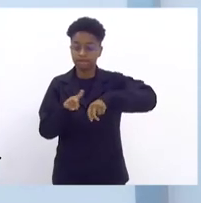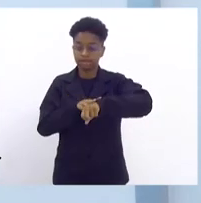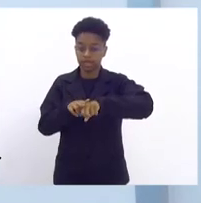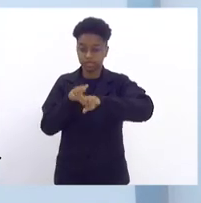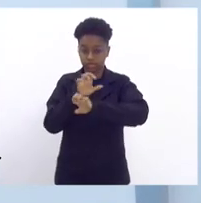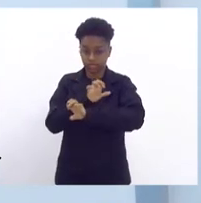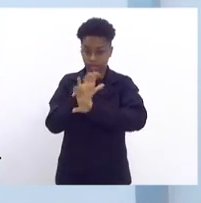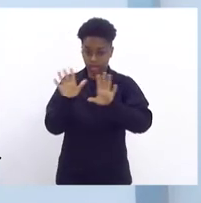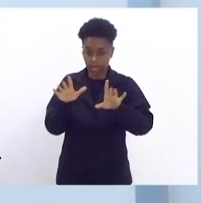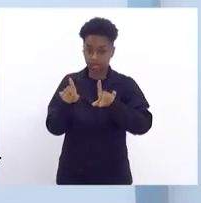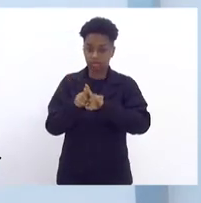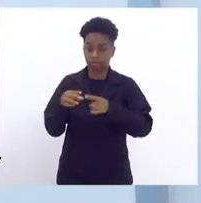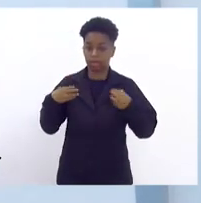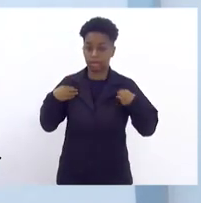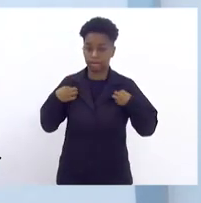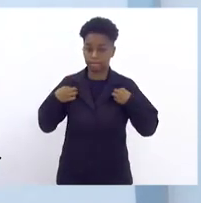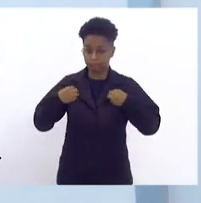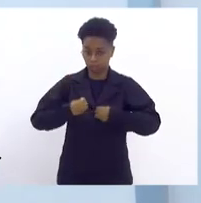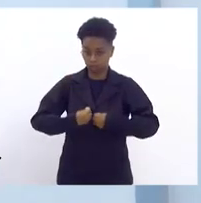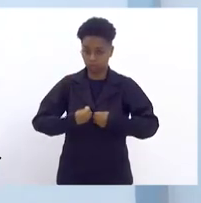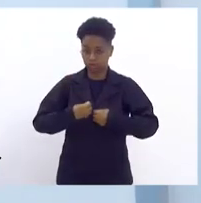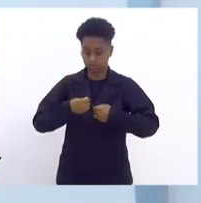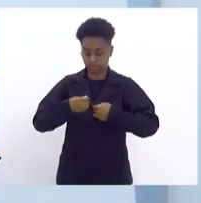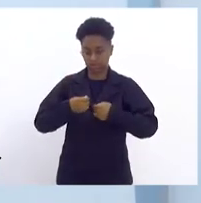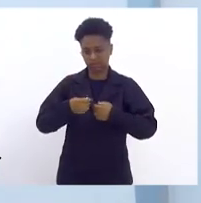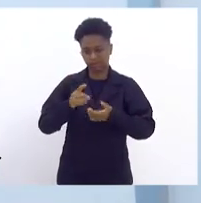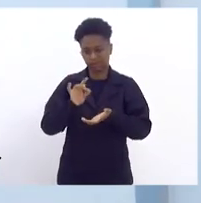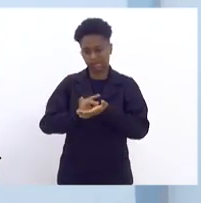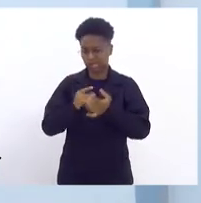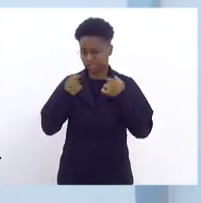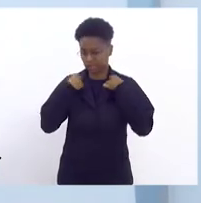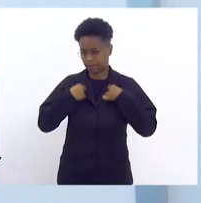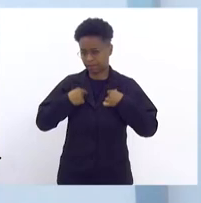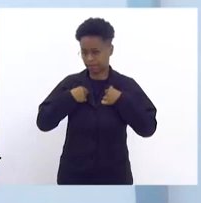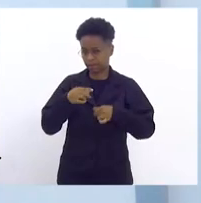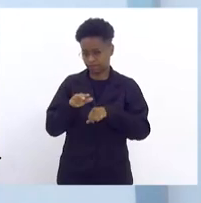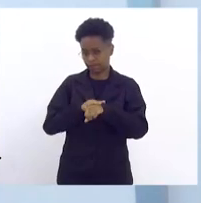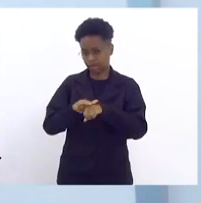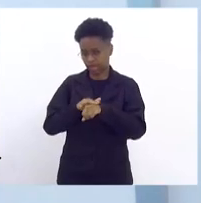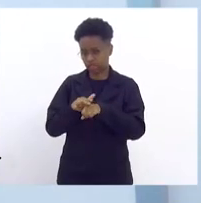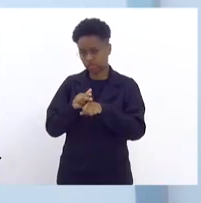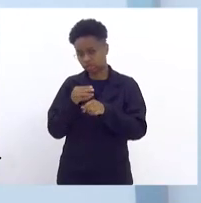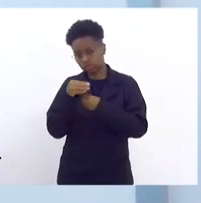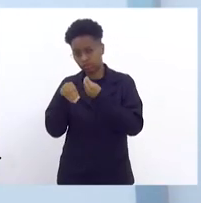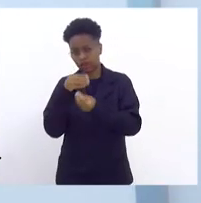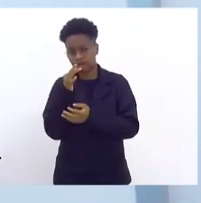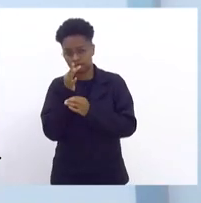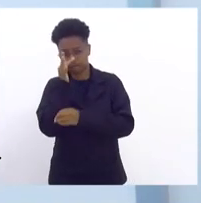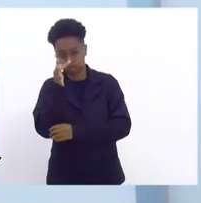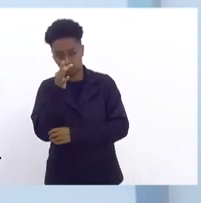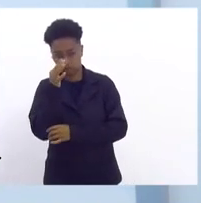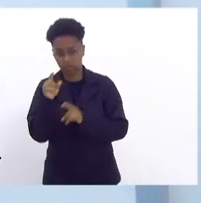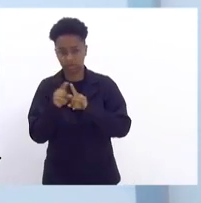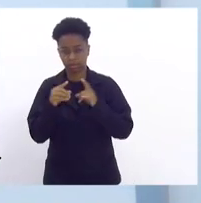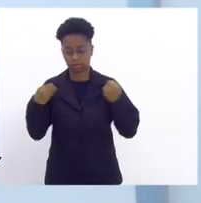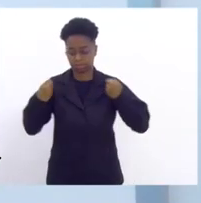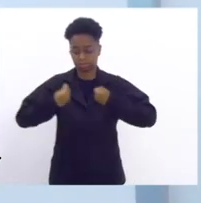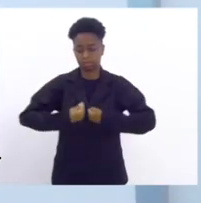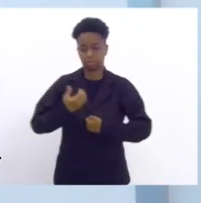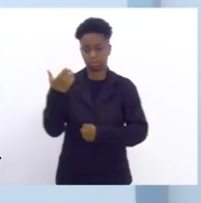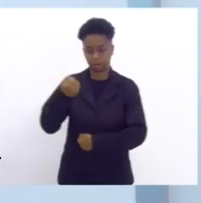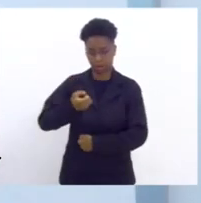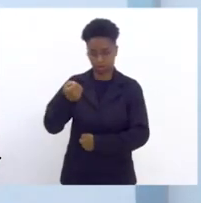uma blusa por dentro uma camiseta na verdade também tom verde Florido e um blazer Branco